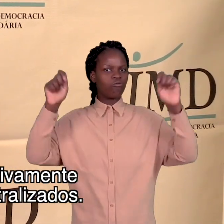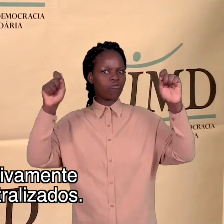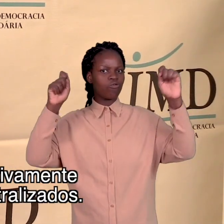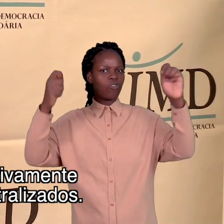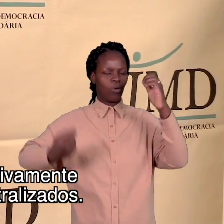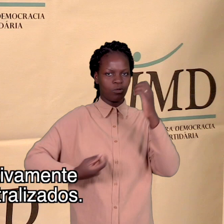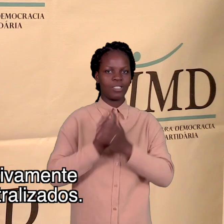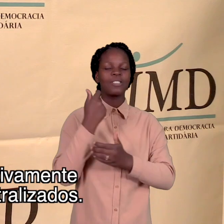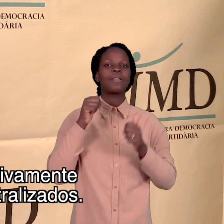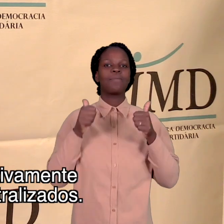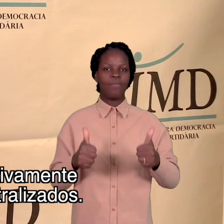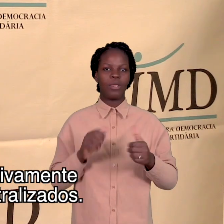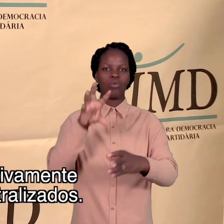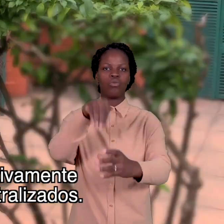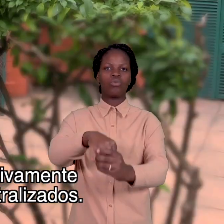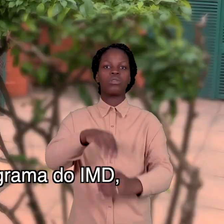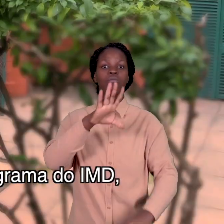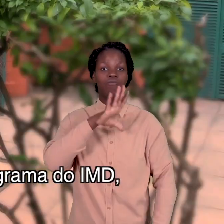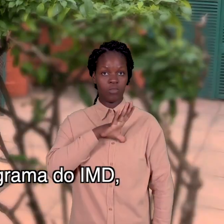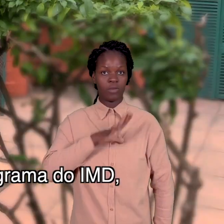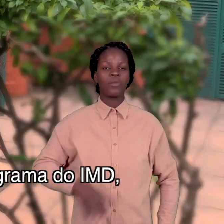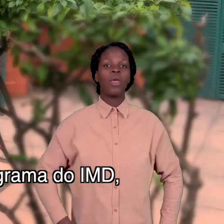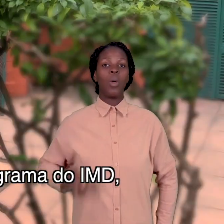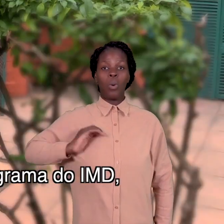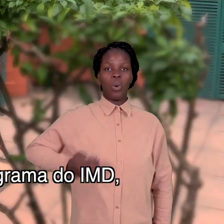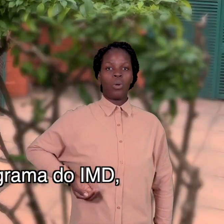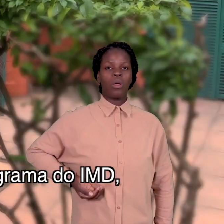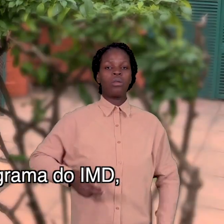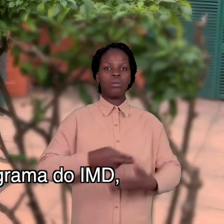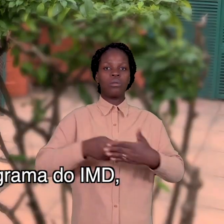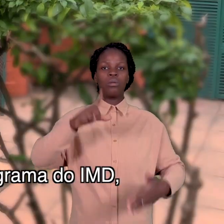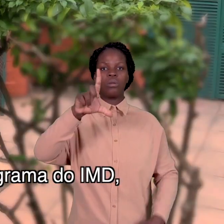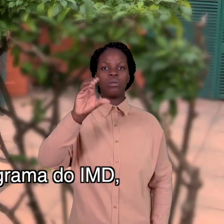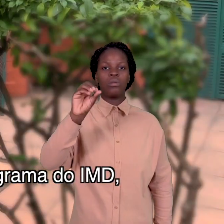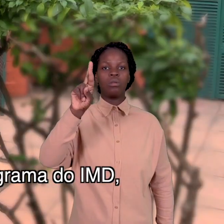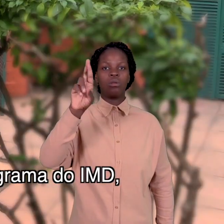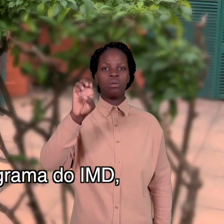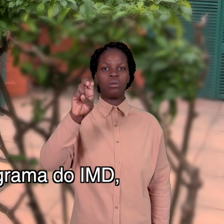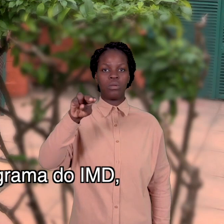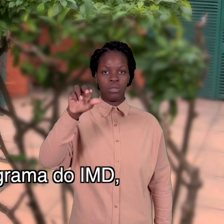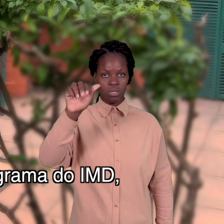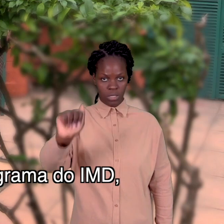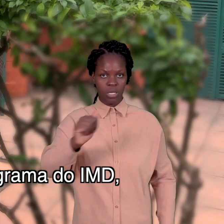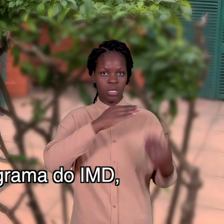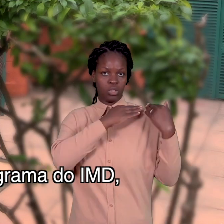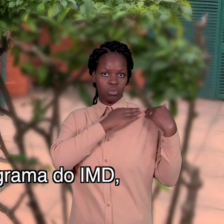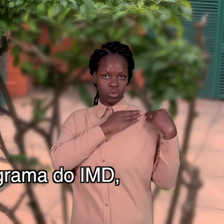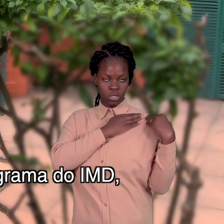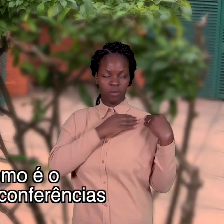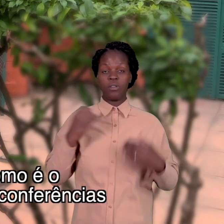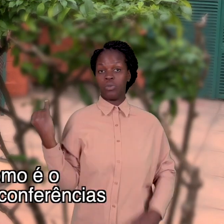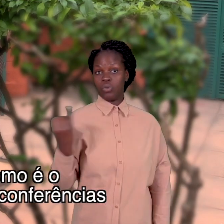inclusivos, democráticos e descentralizados. Lorena Maziv, coordenadora de programa do Instituto Democrático